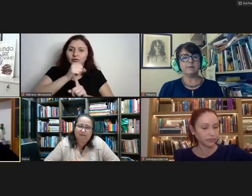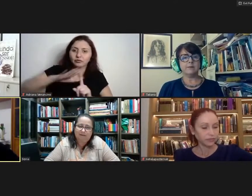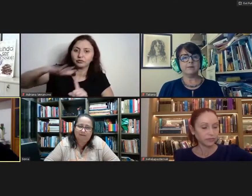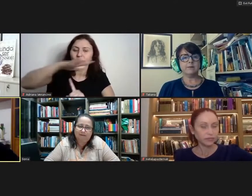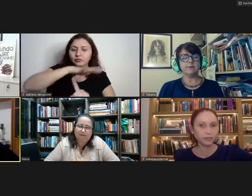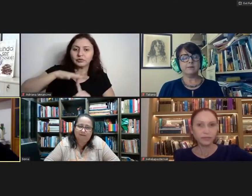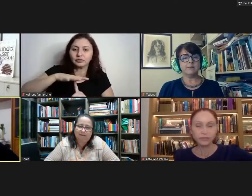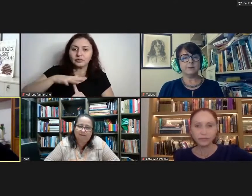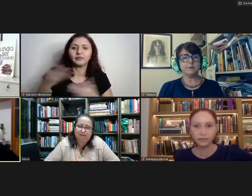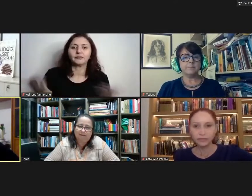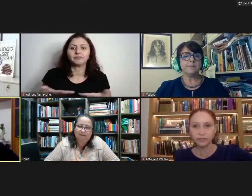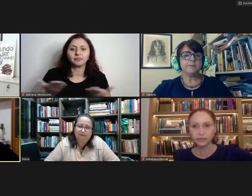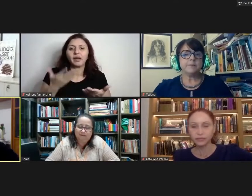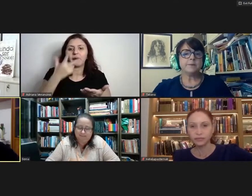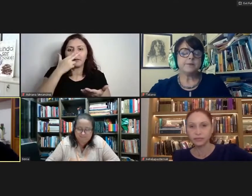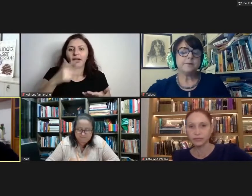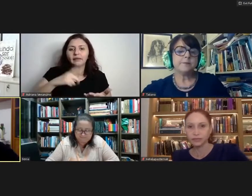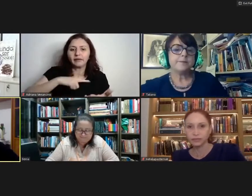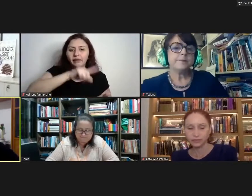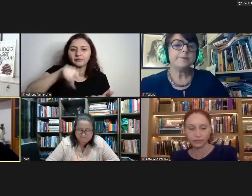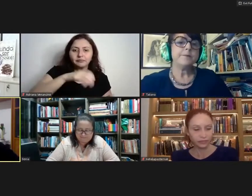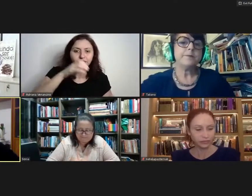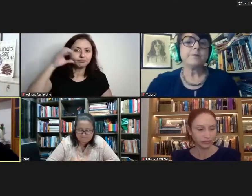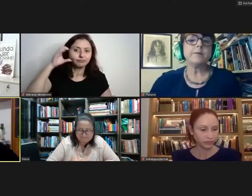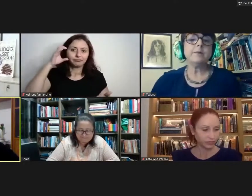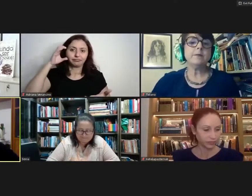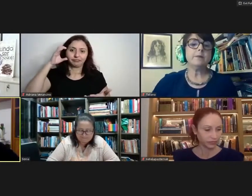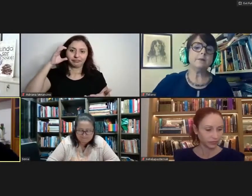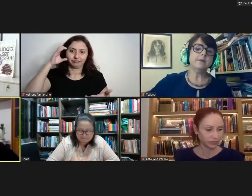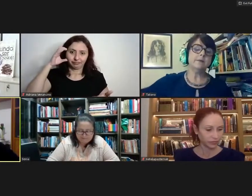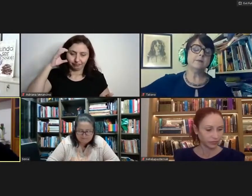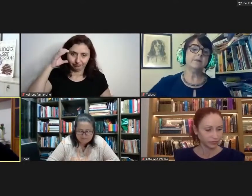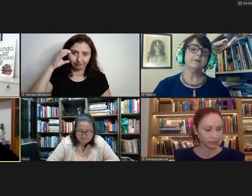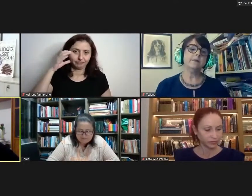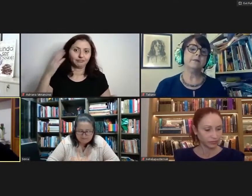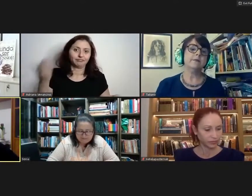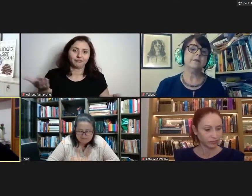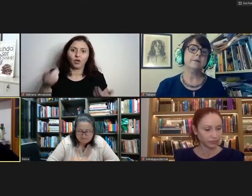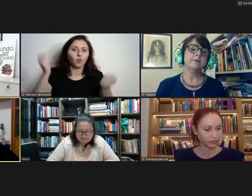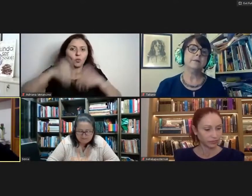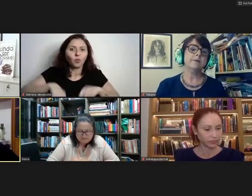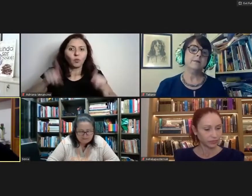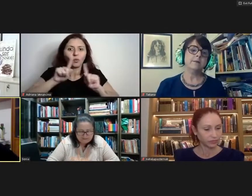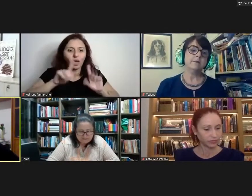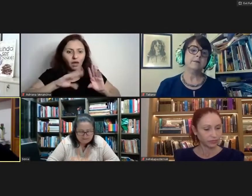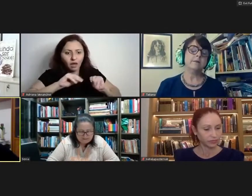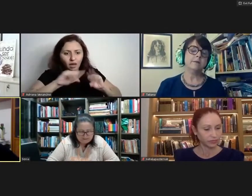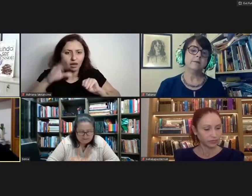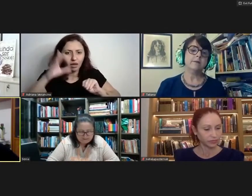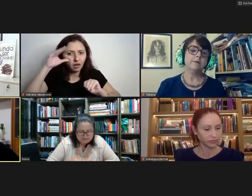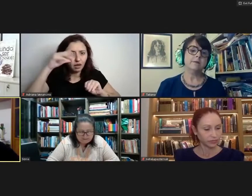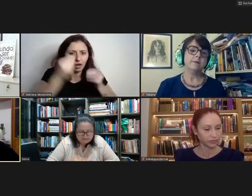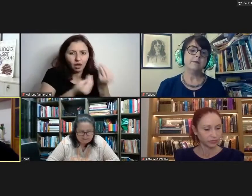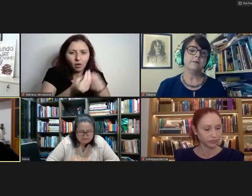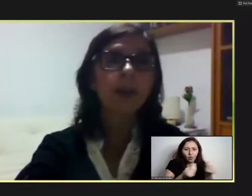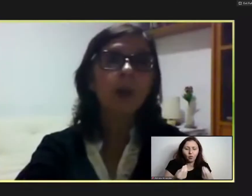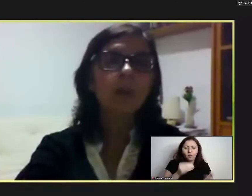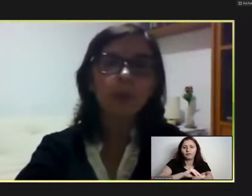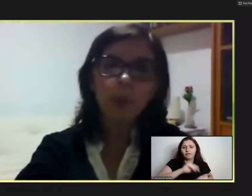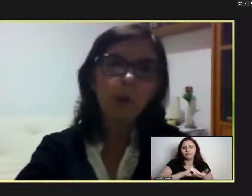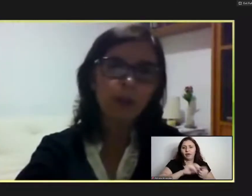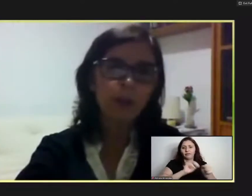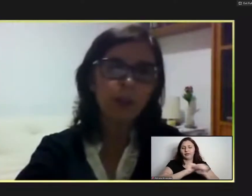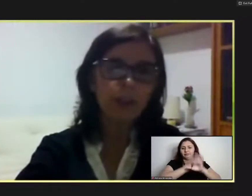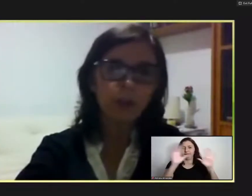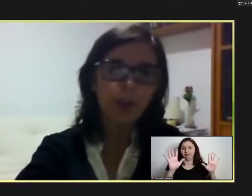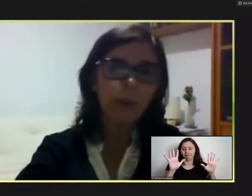parte omitida e parte nós sequer conseguimos acessá-las adequadamente, porque falta transparência. Então,